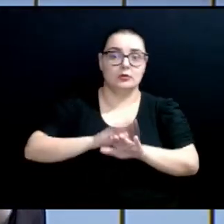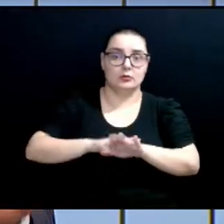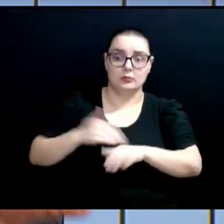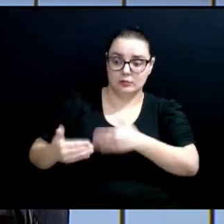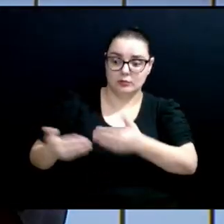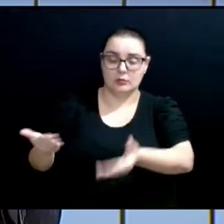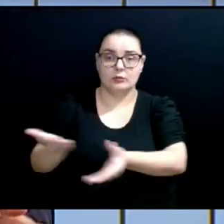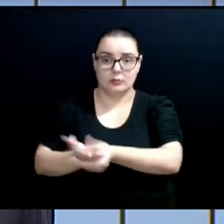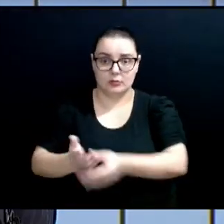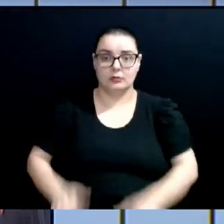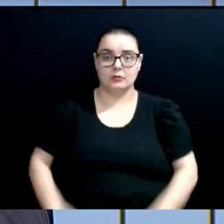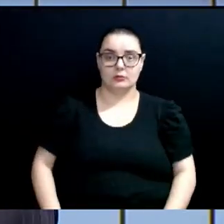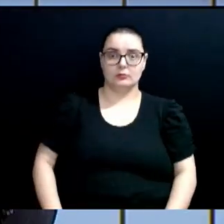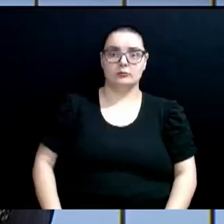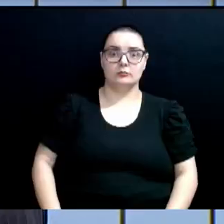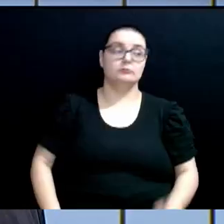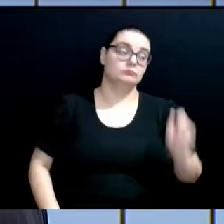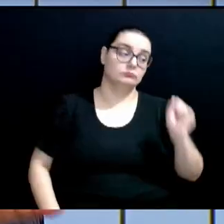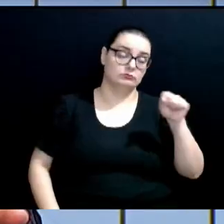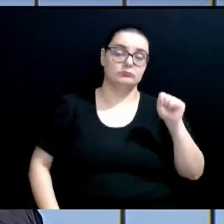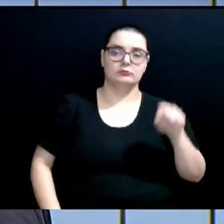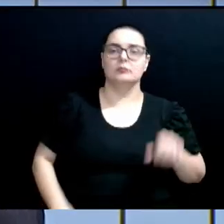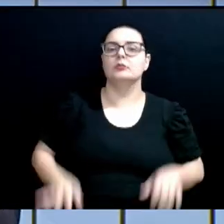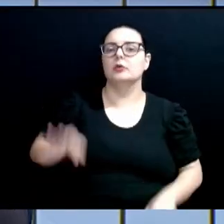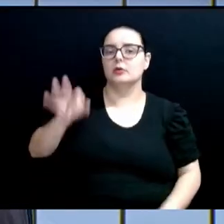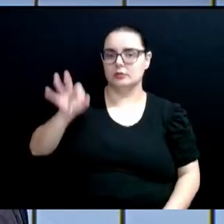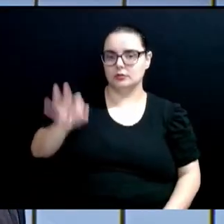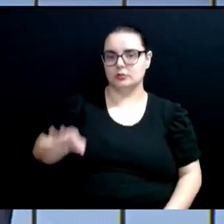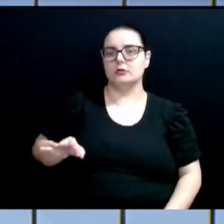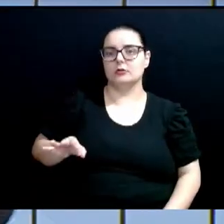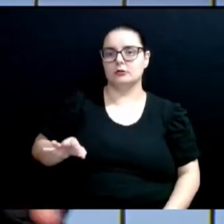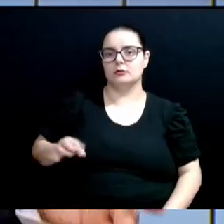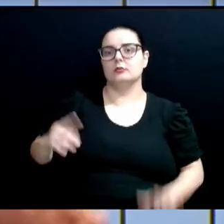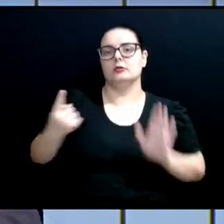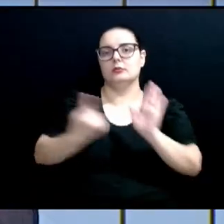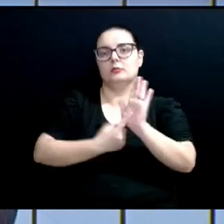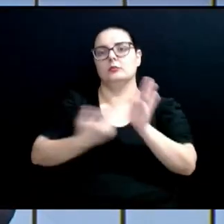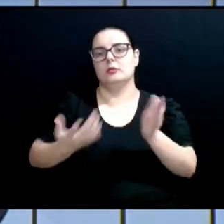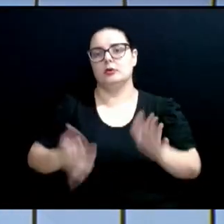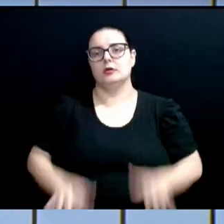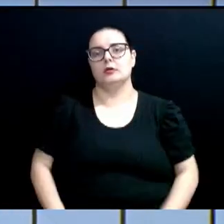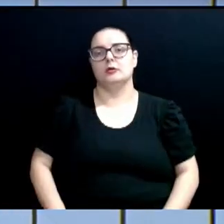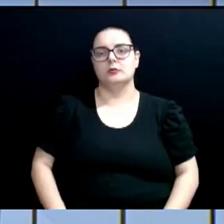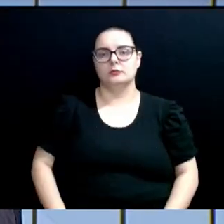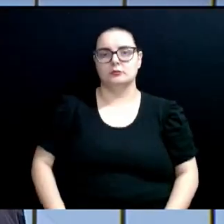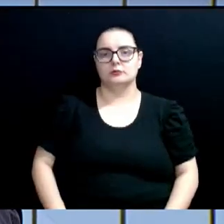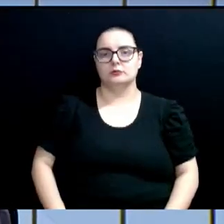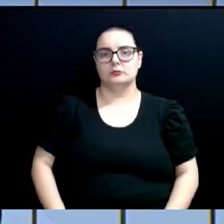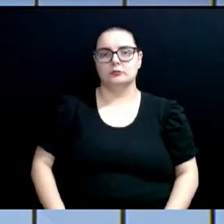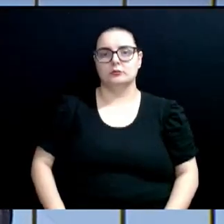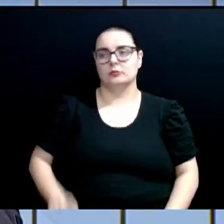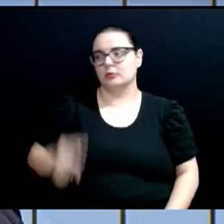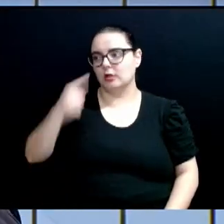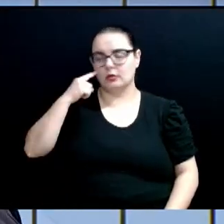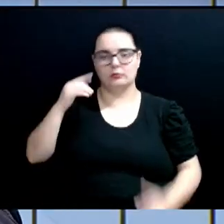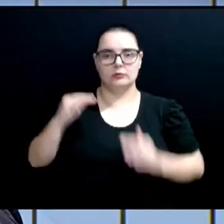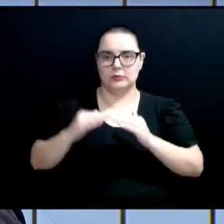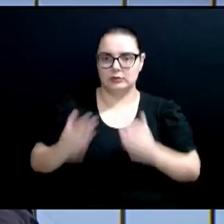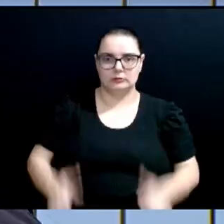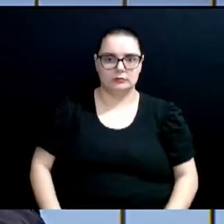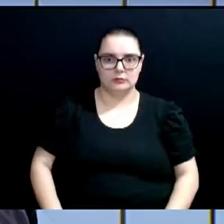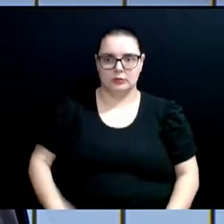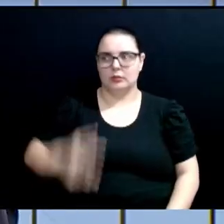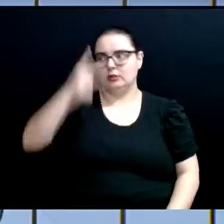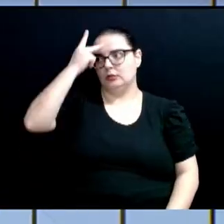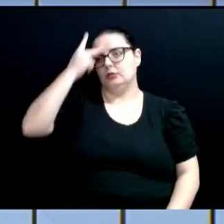Então, esse certamente foi um marco, a questão. Isso é um consenso até no próprio Supremo